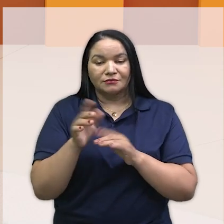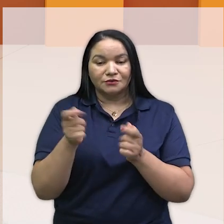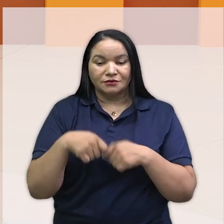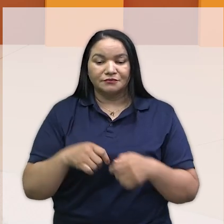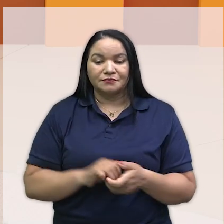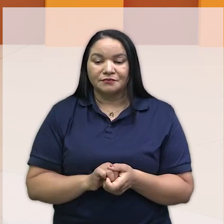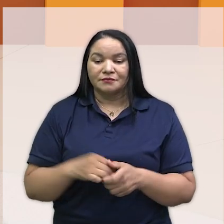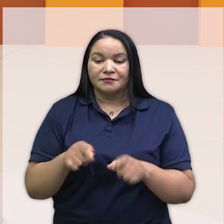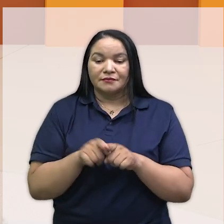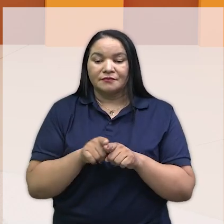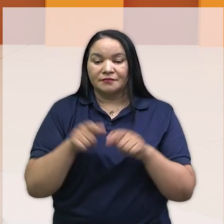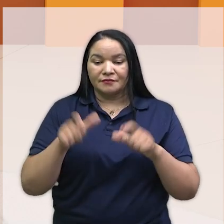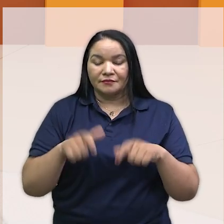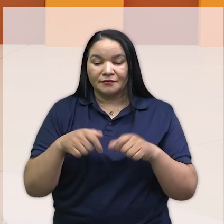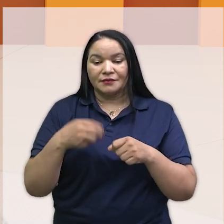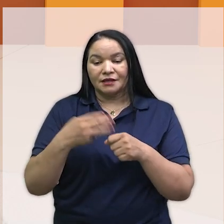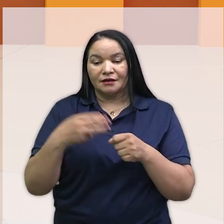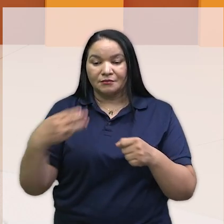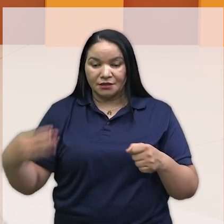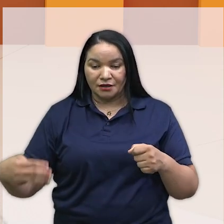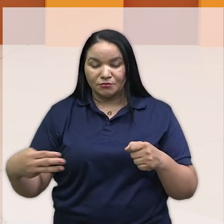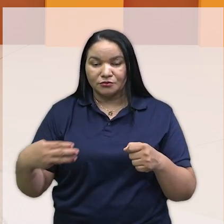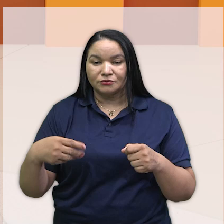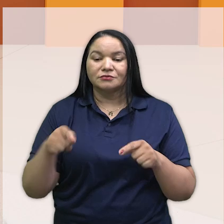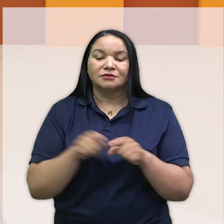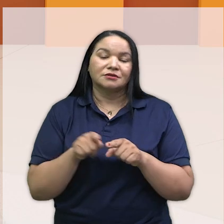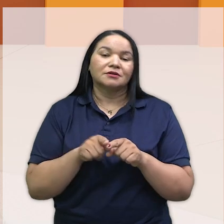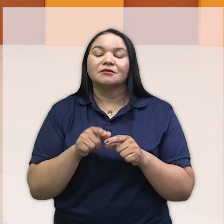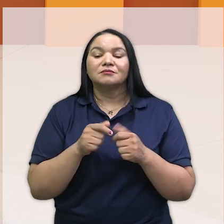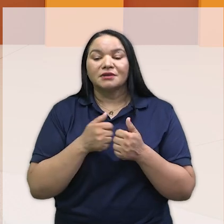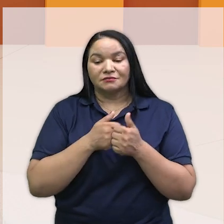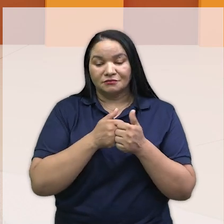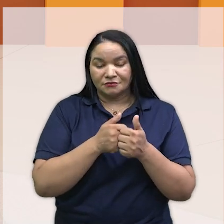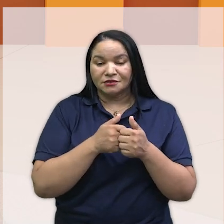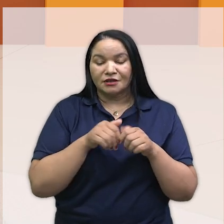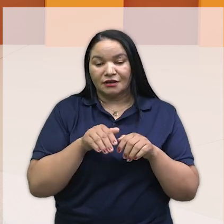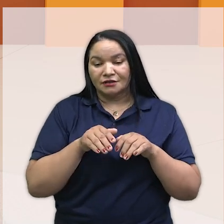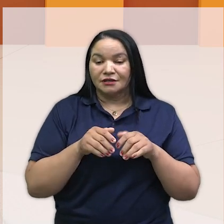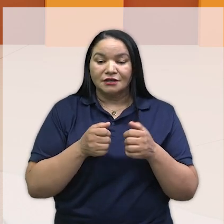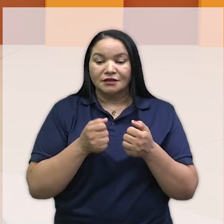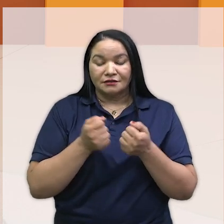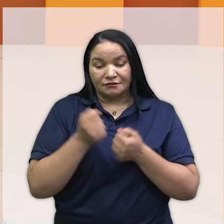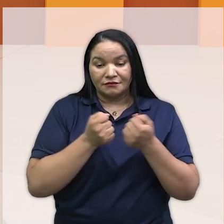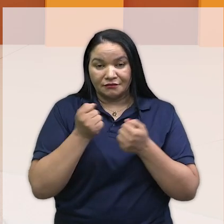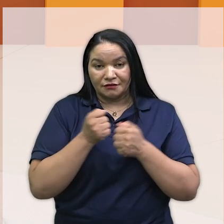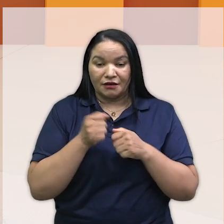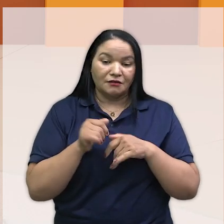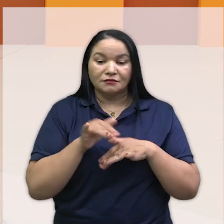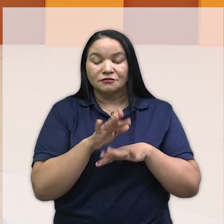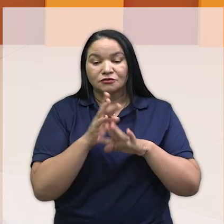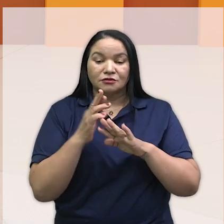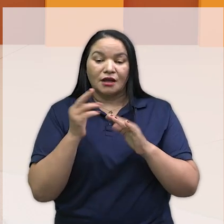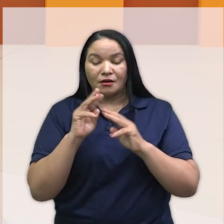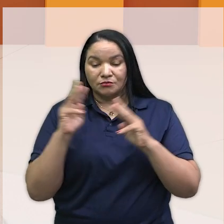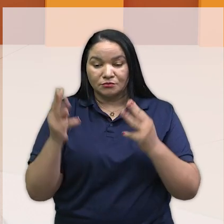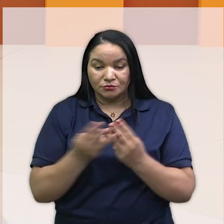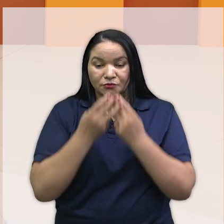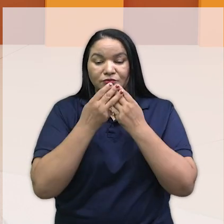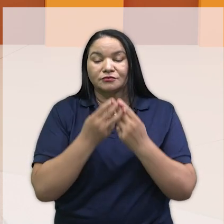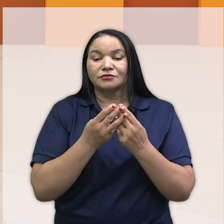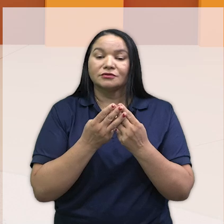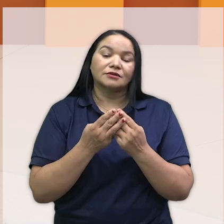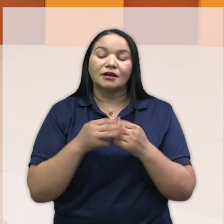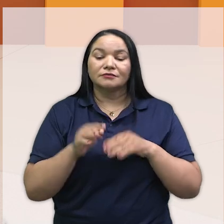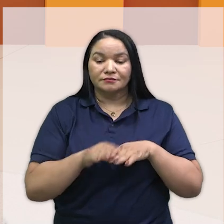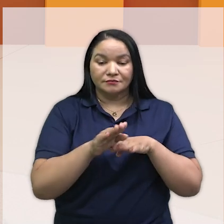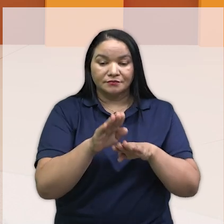também o município de Manacapuru, vizinho também, dá para chegar atravessando ali a ponte Rio Negro. Temos o município ali